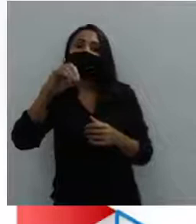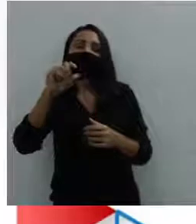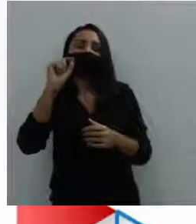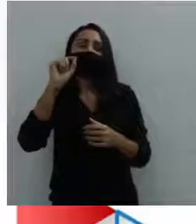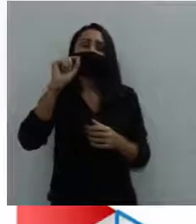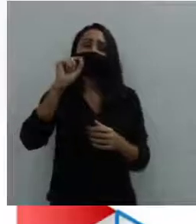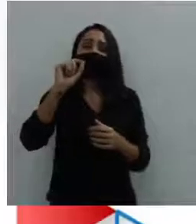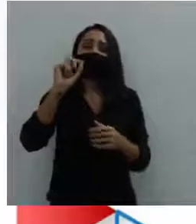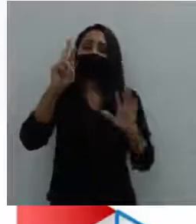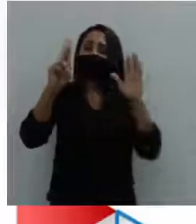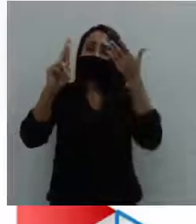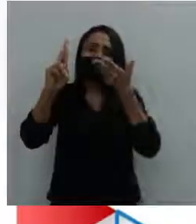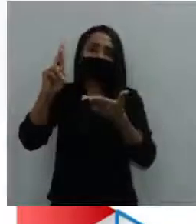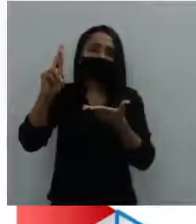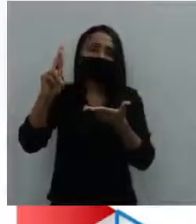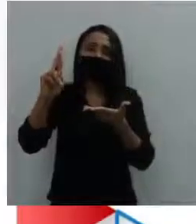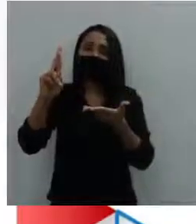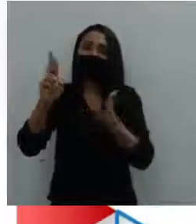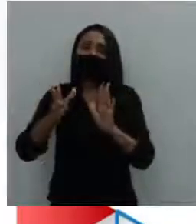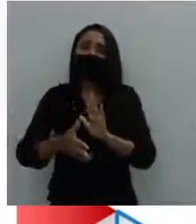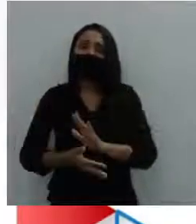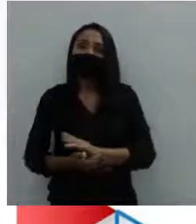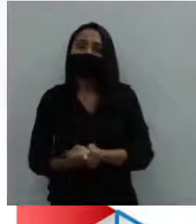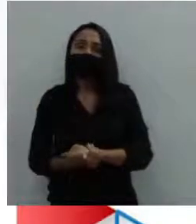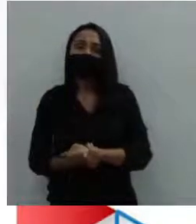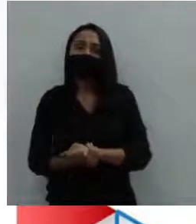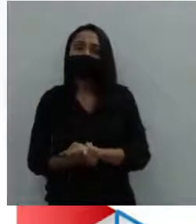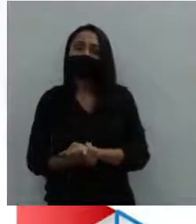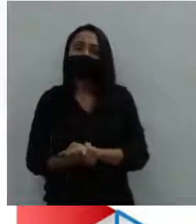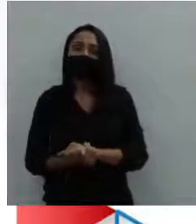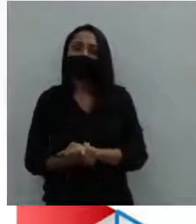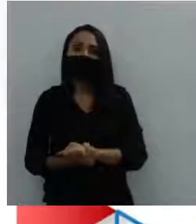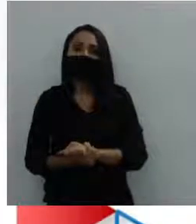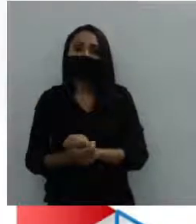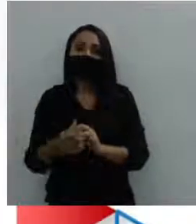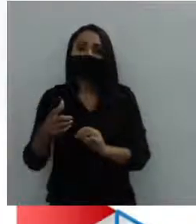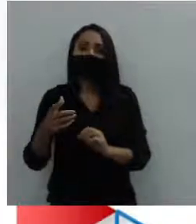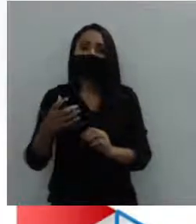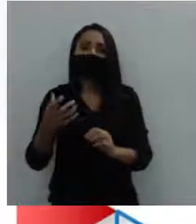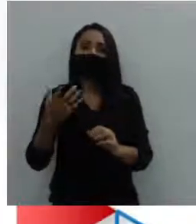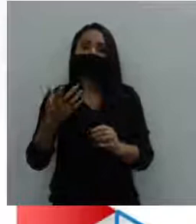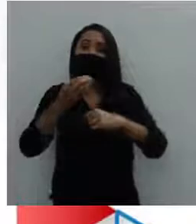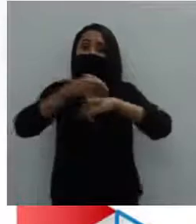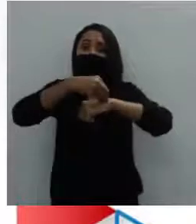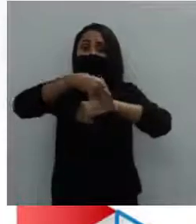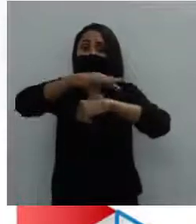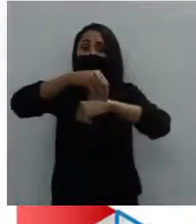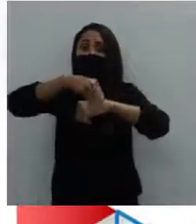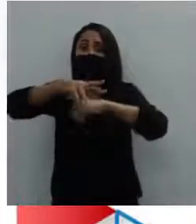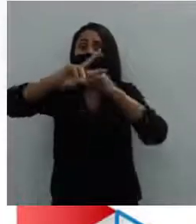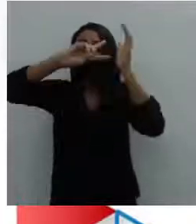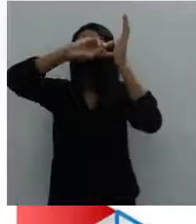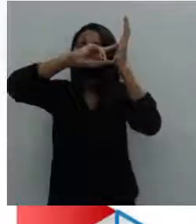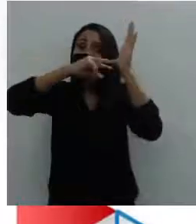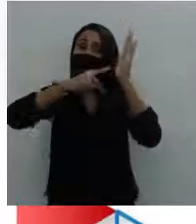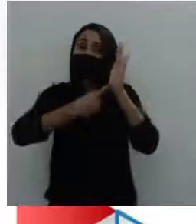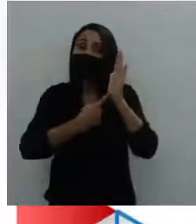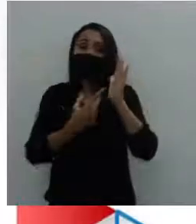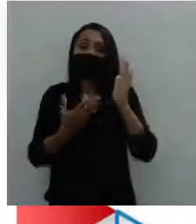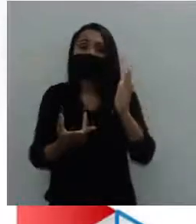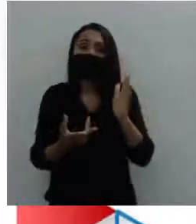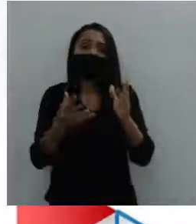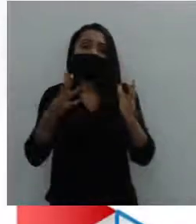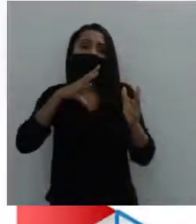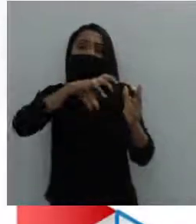uma representação, certo? Que quer passar, transmitir um significado, que pode ser